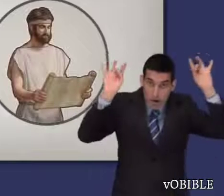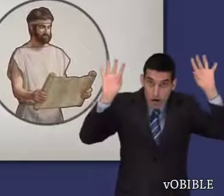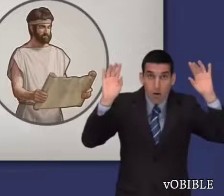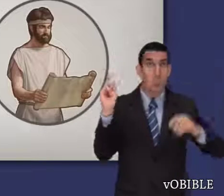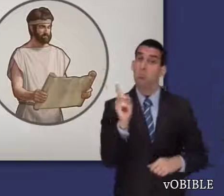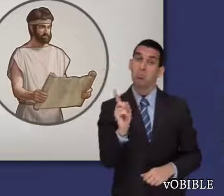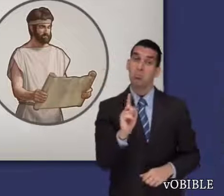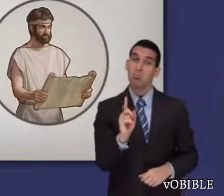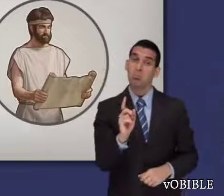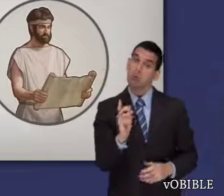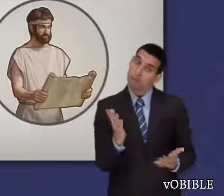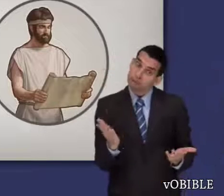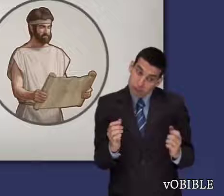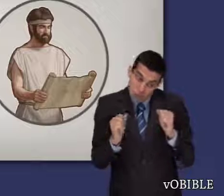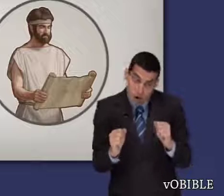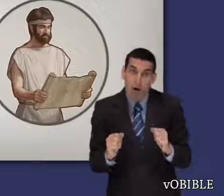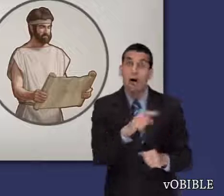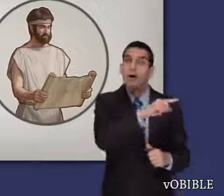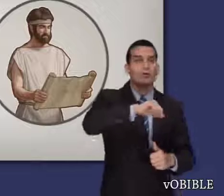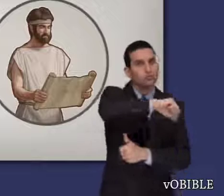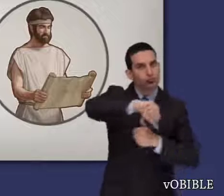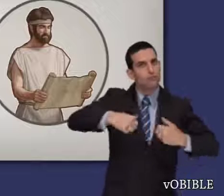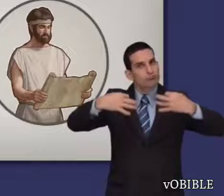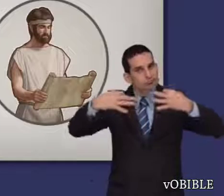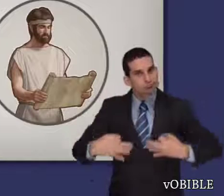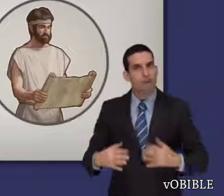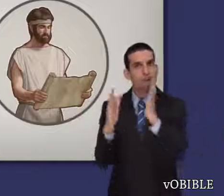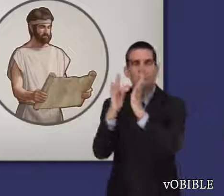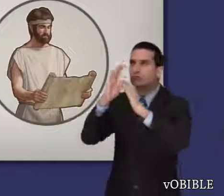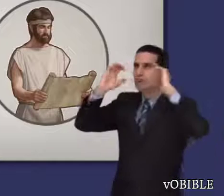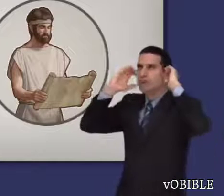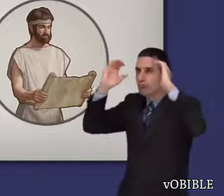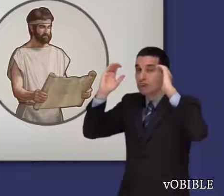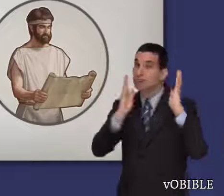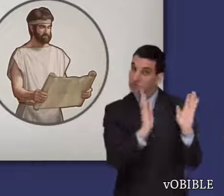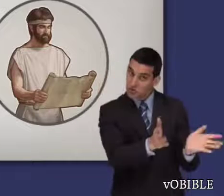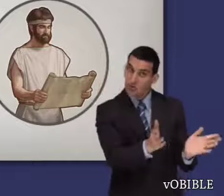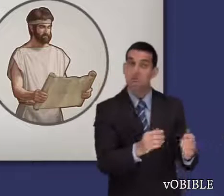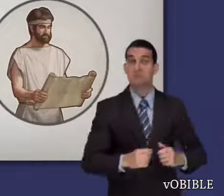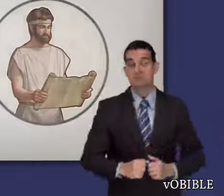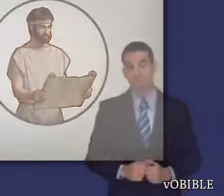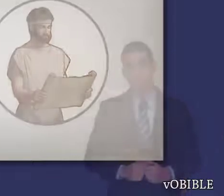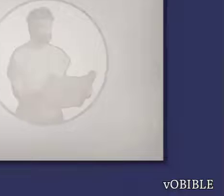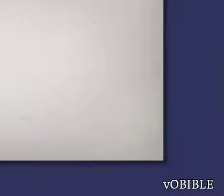esse título, o que sugere que Teófilo já tinha se tornado um cristão maduro.